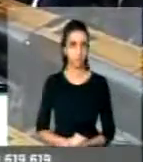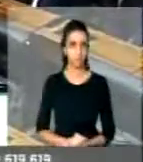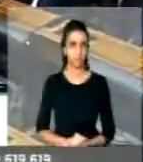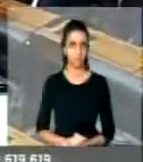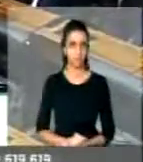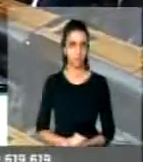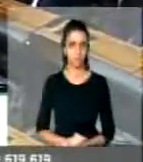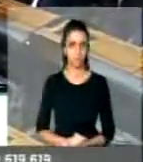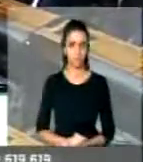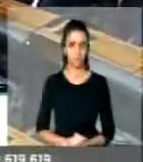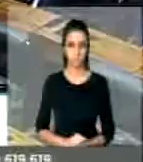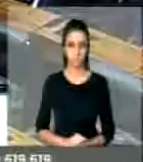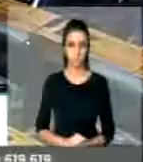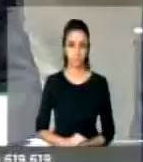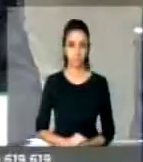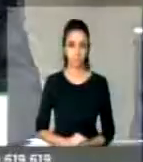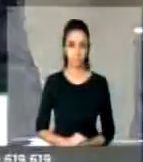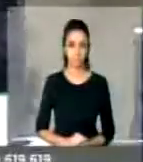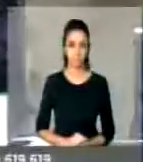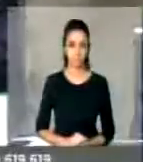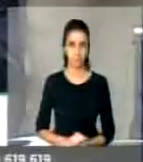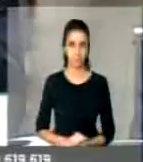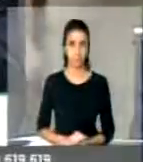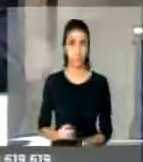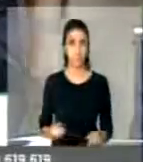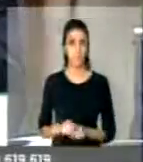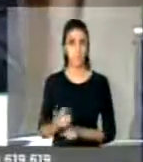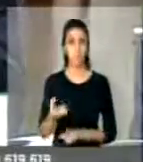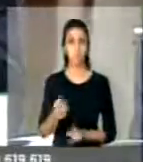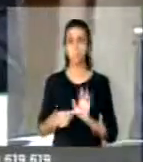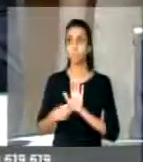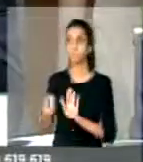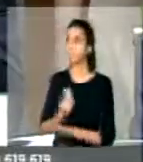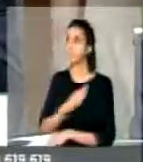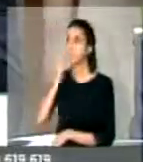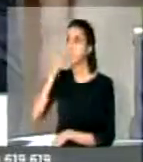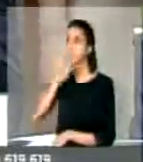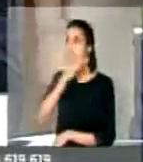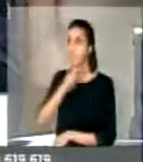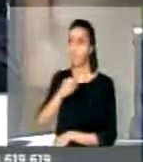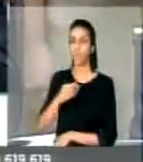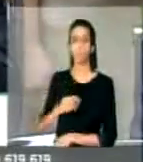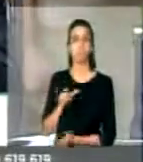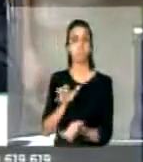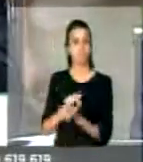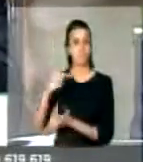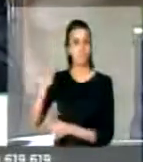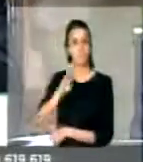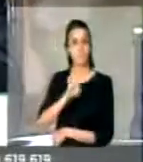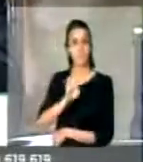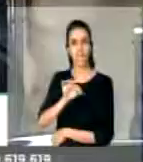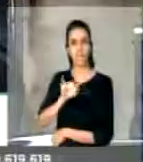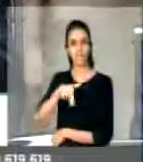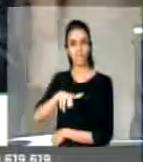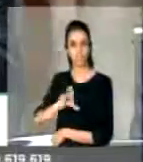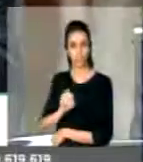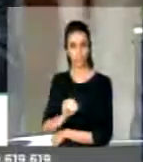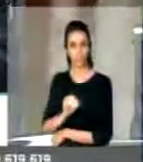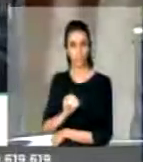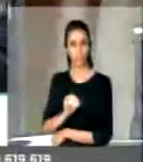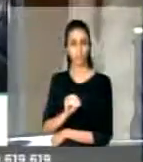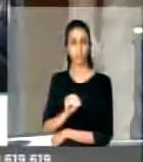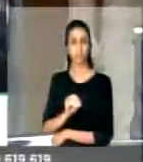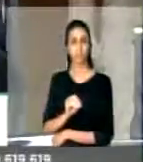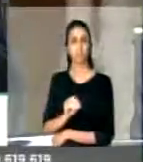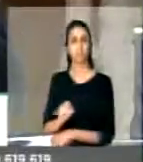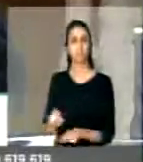Eu quero também, com alegria, registrar a presença do deputado pernambucano Betinho Gomes e